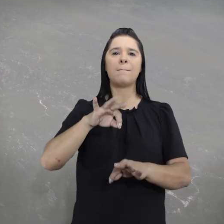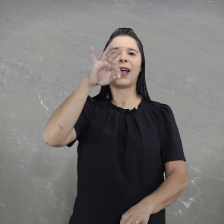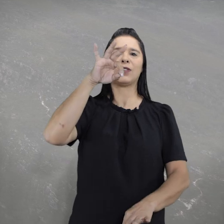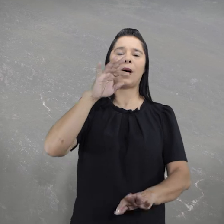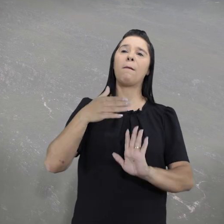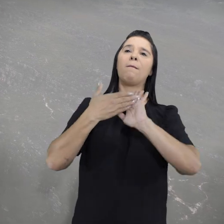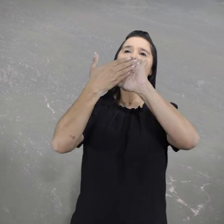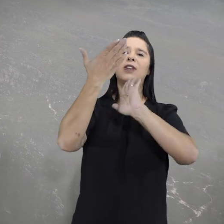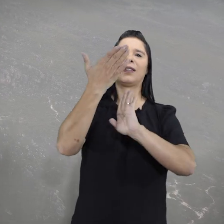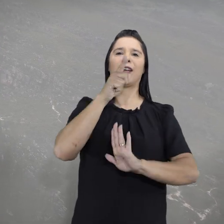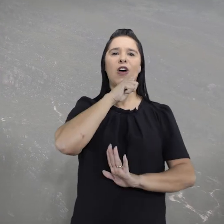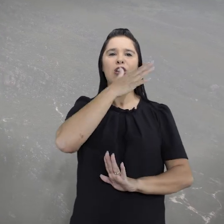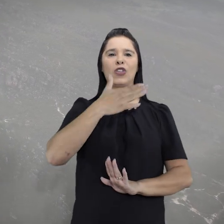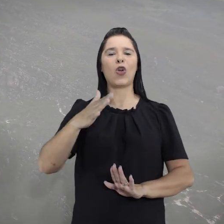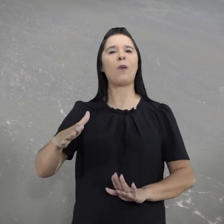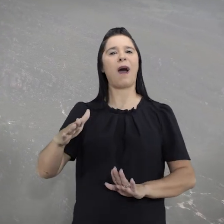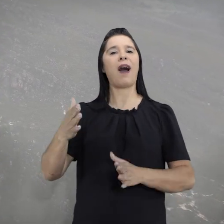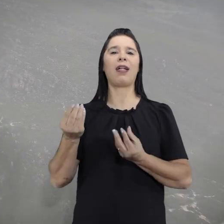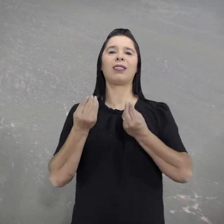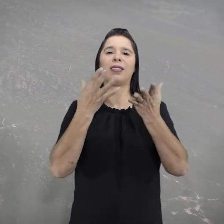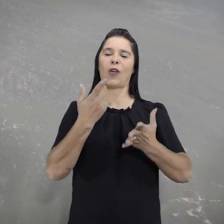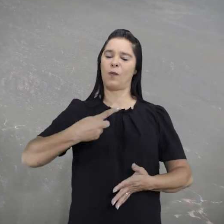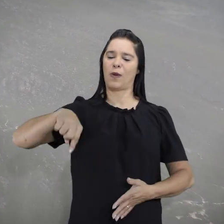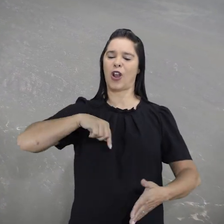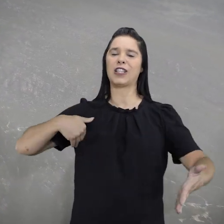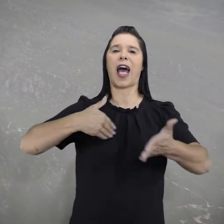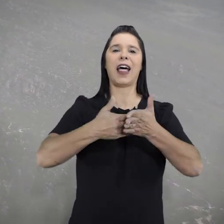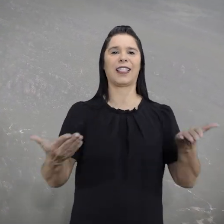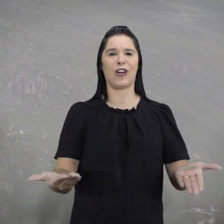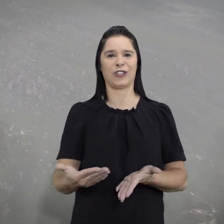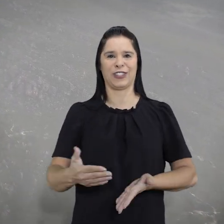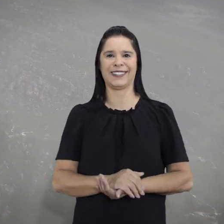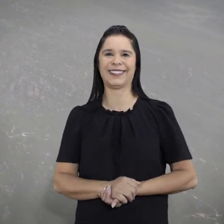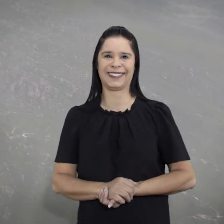sinal que o mar proporcionou para nós até hoje.